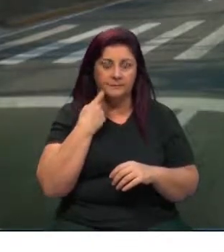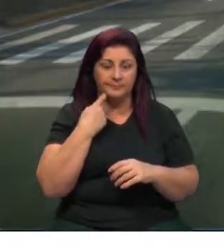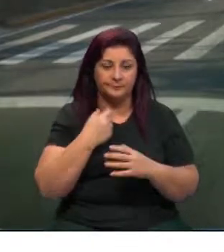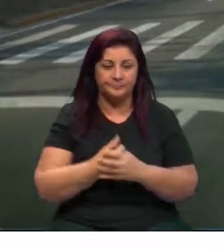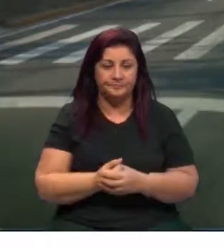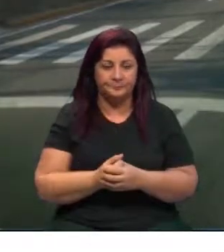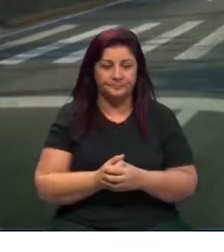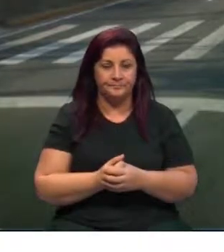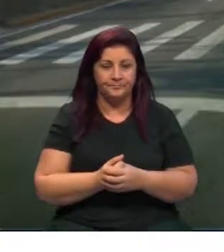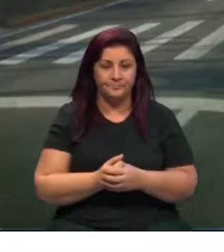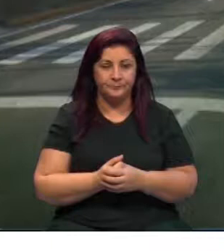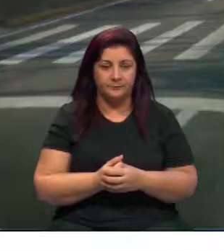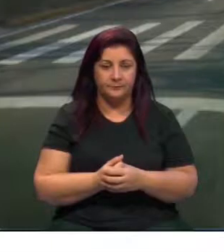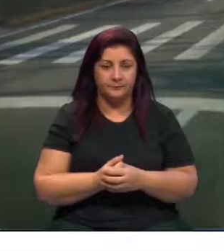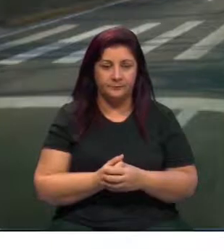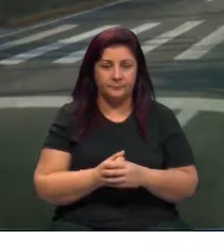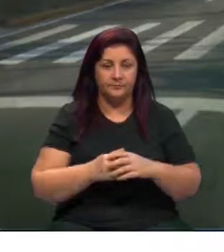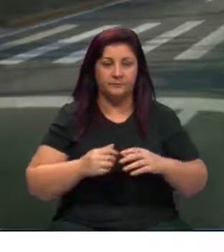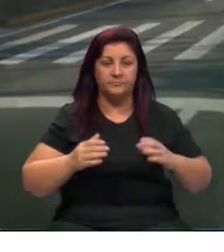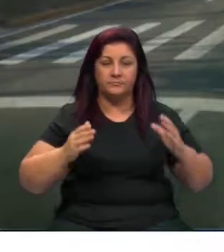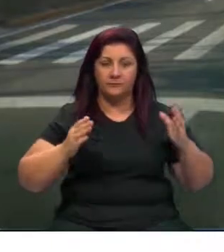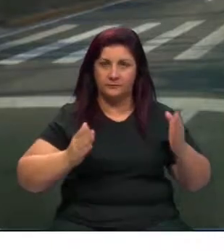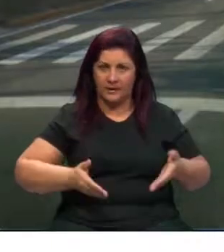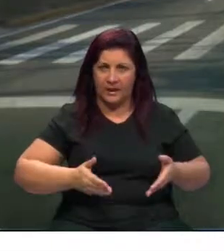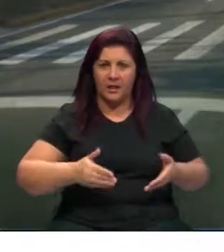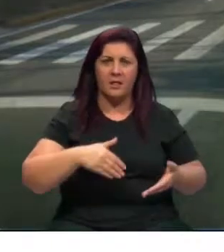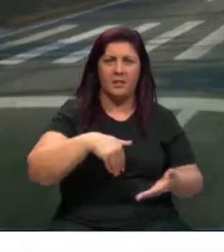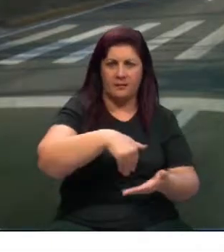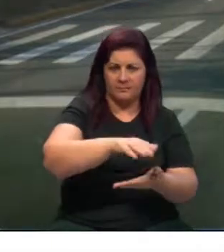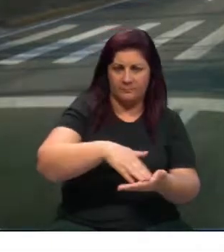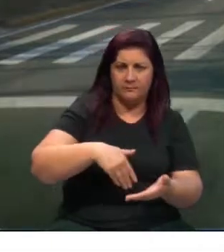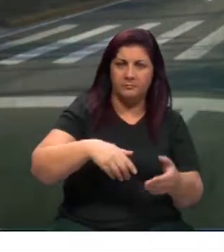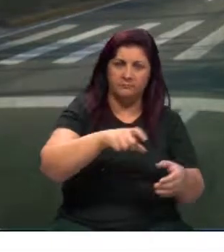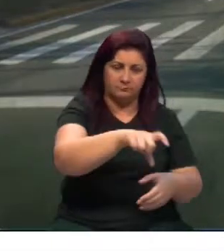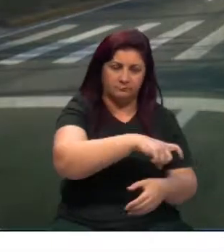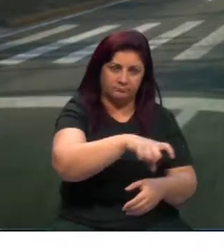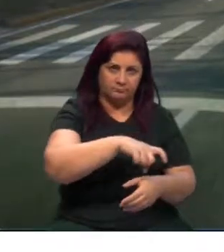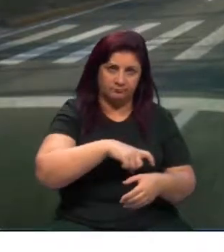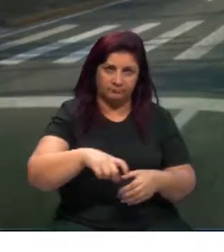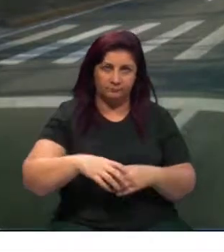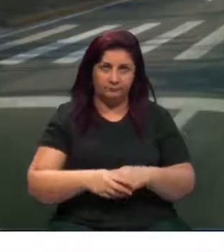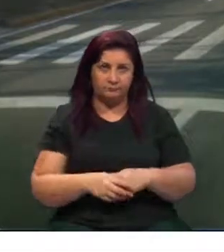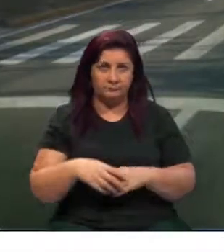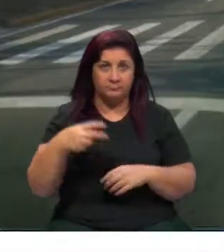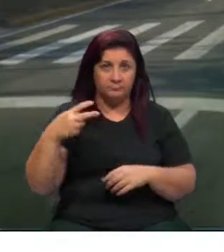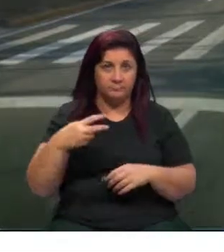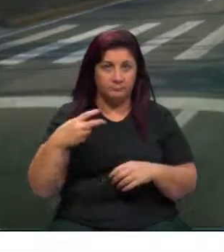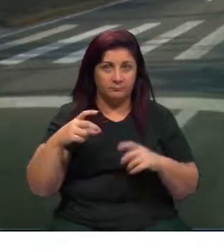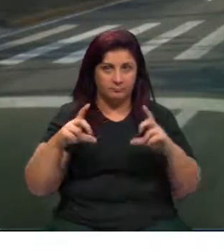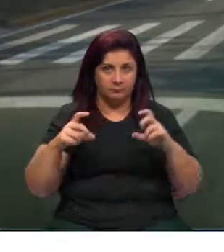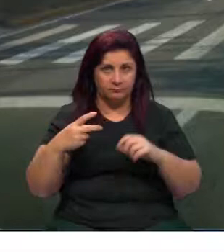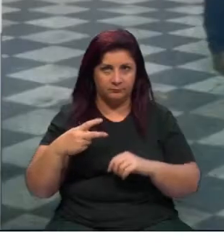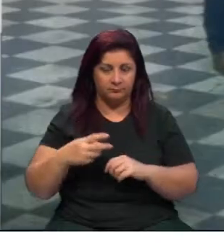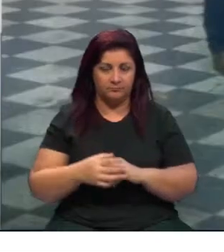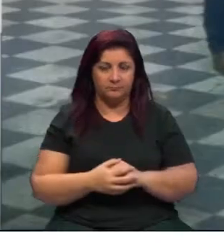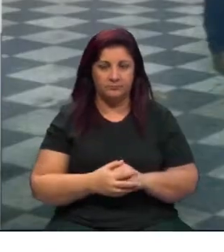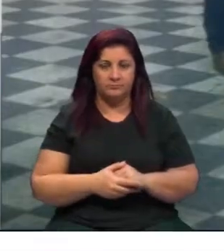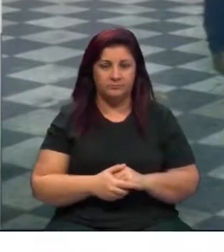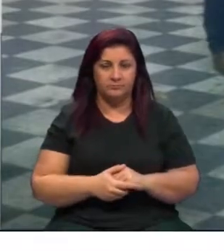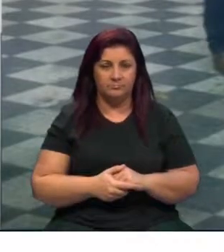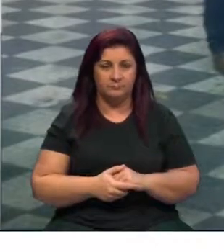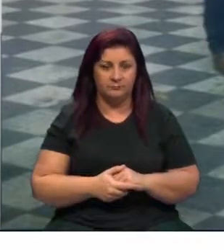aí já foi inaugurado lá com faixa, pedestre todo. A foto 2.